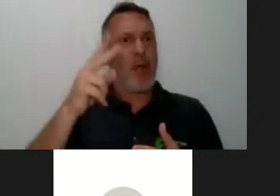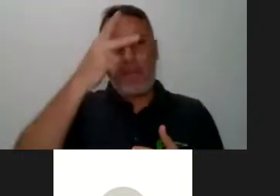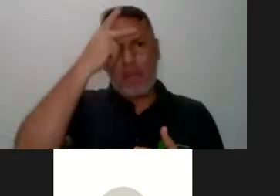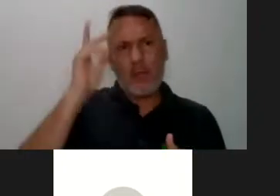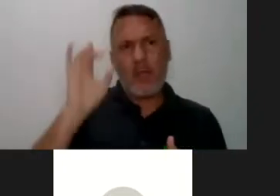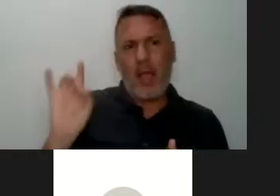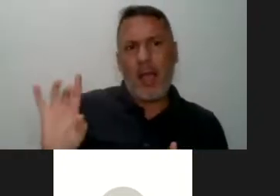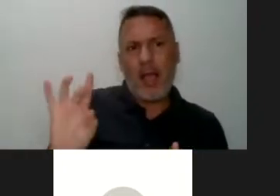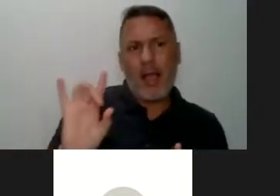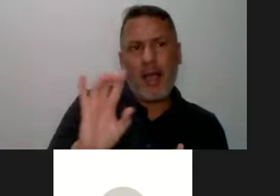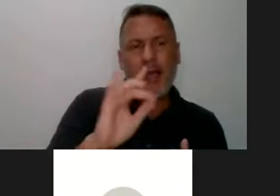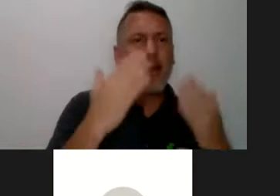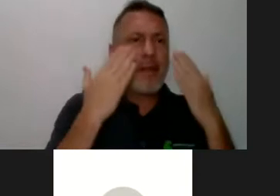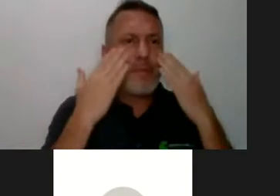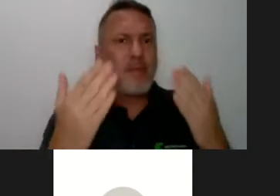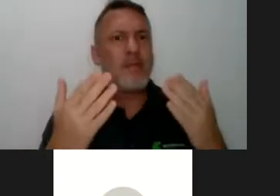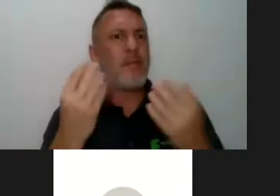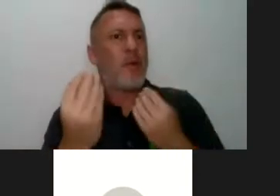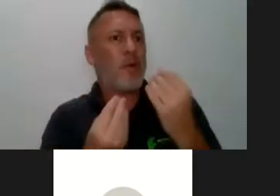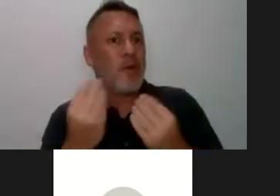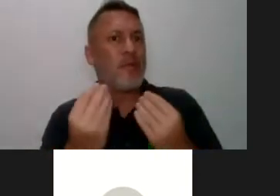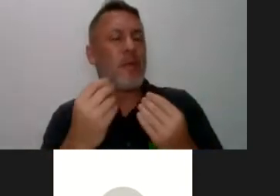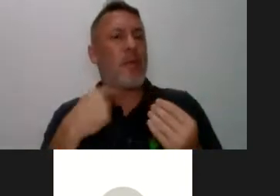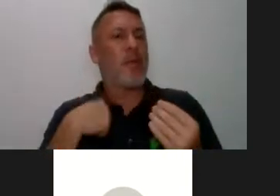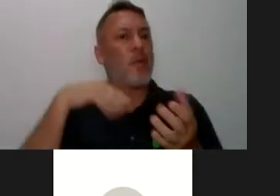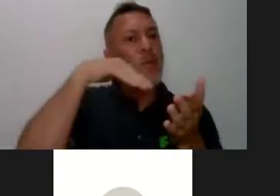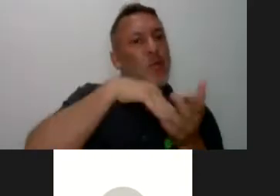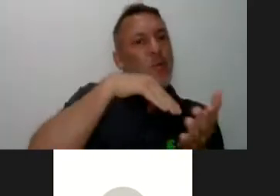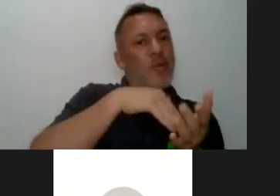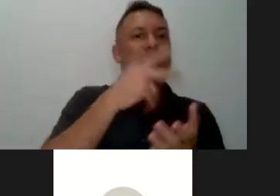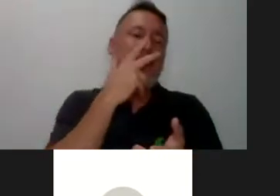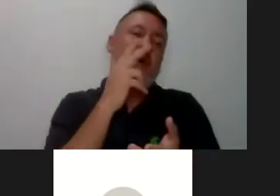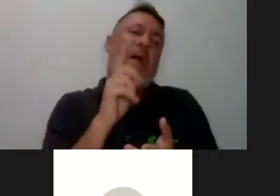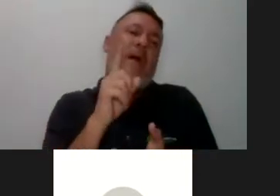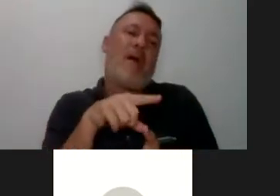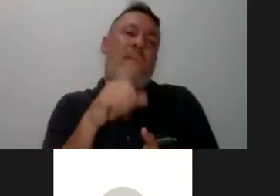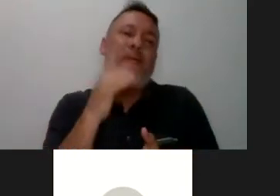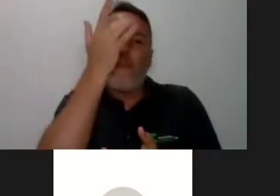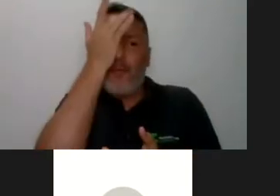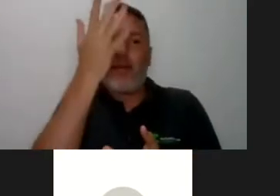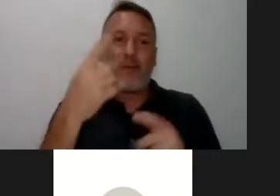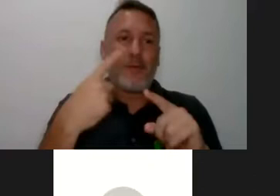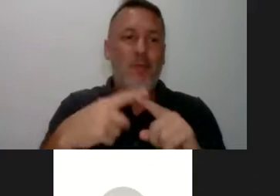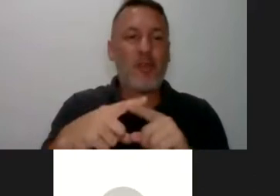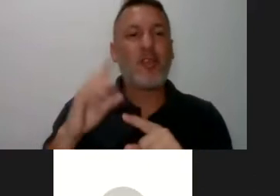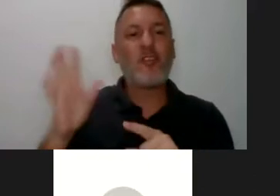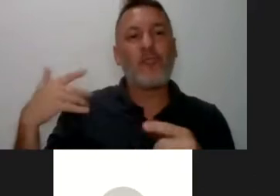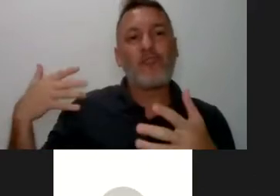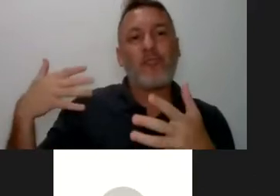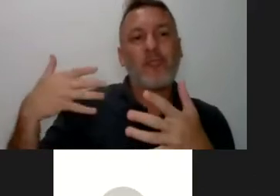dessa jornada falaram, fica um pouco mais fácil, né, porque eles trazem